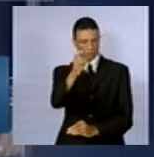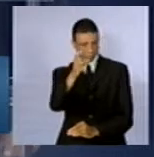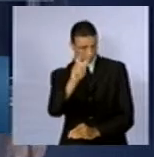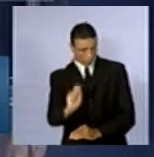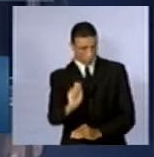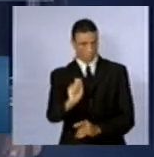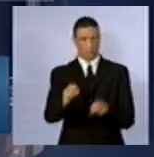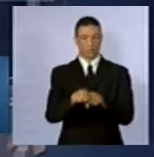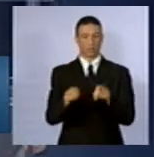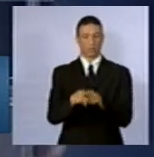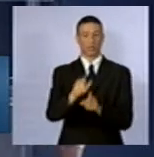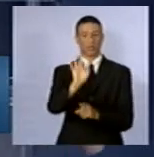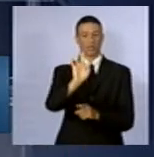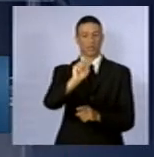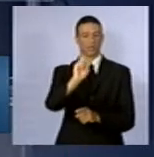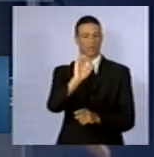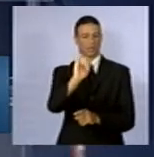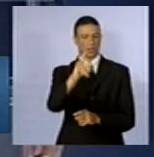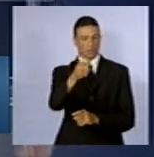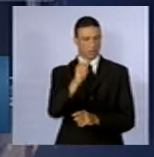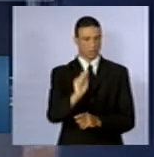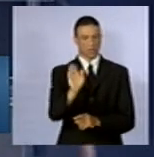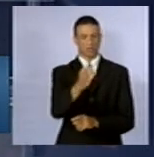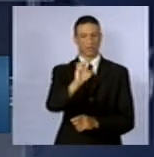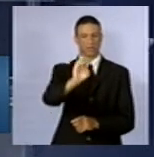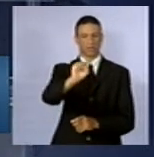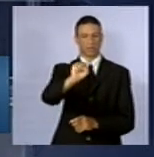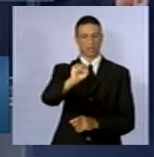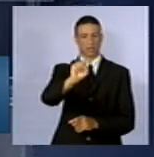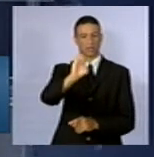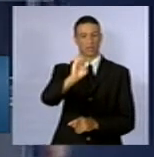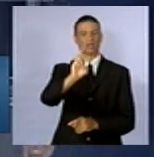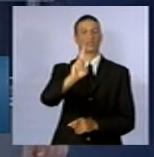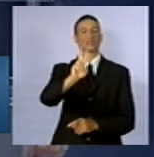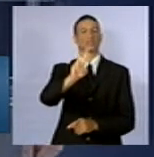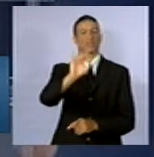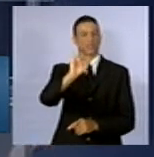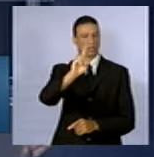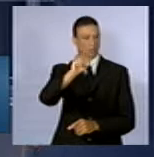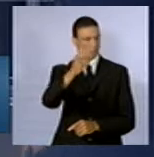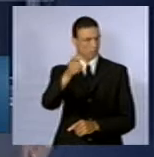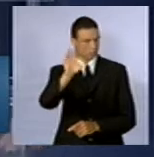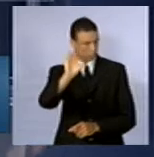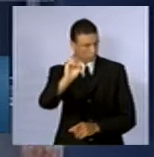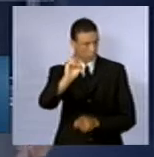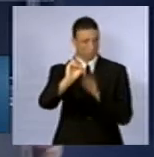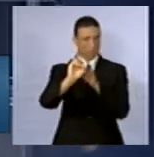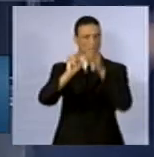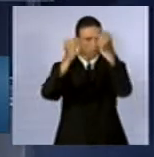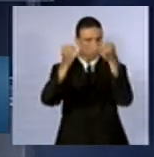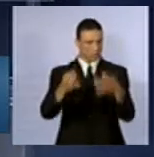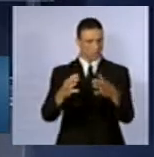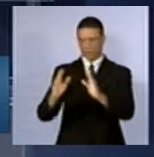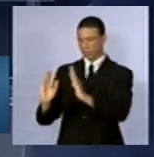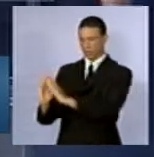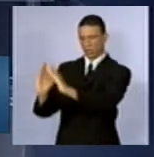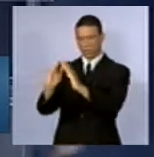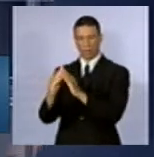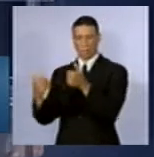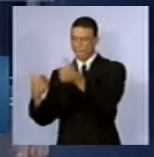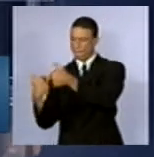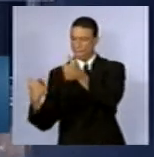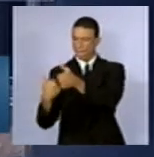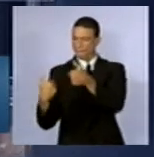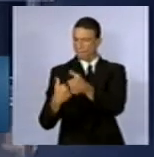de Servidão onde em princípio não é permitido a existência de nenhuma residência moradia dentro da